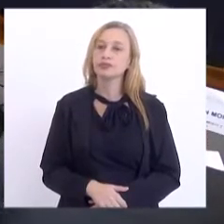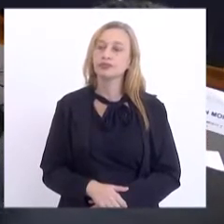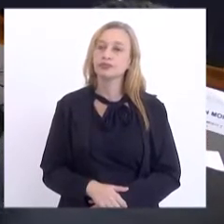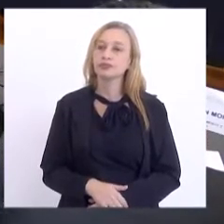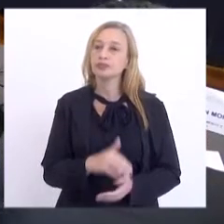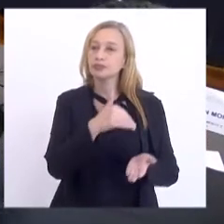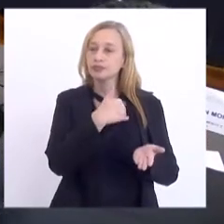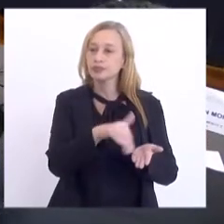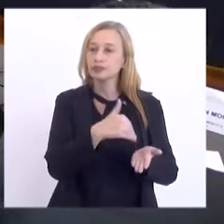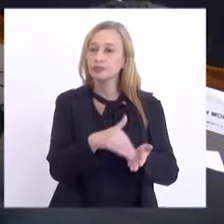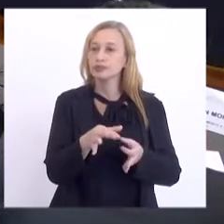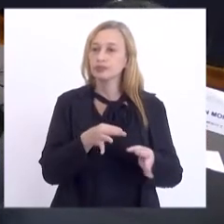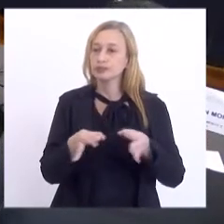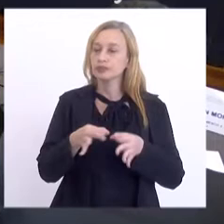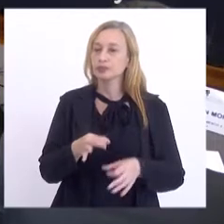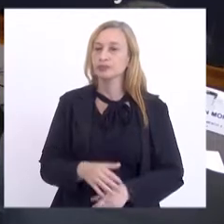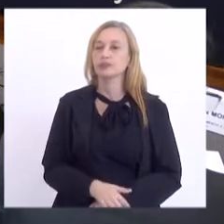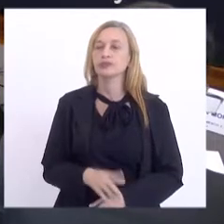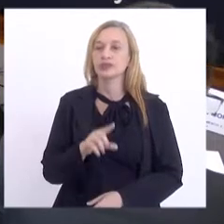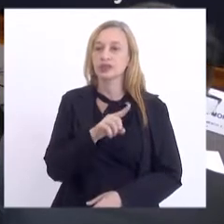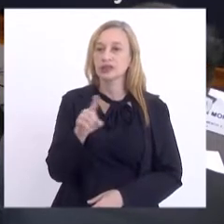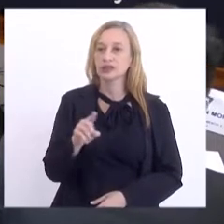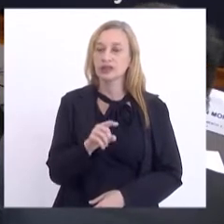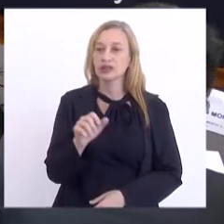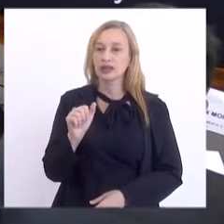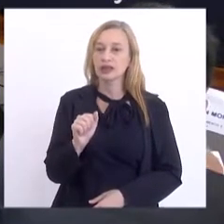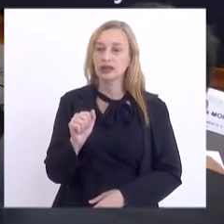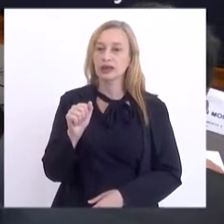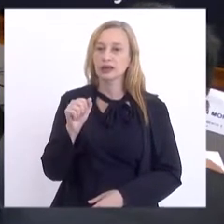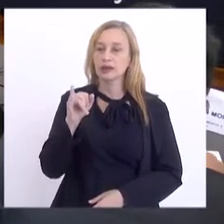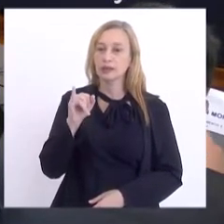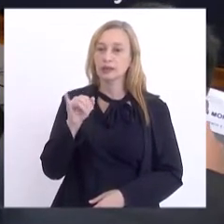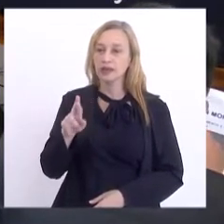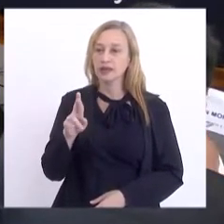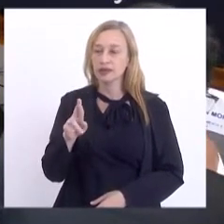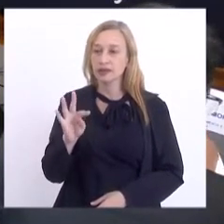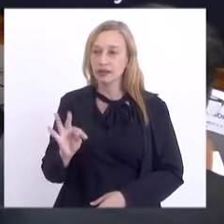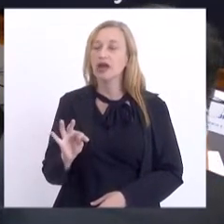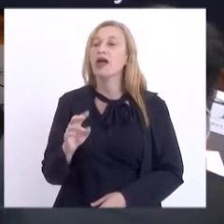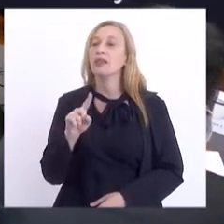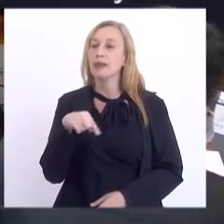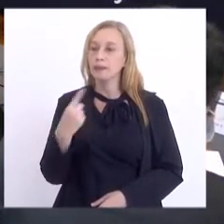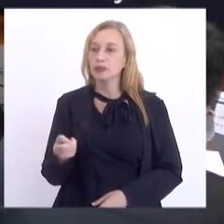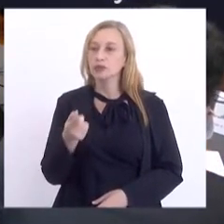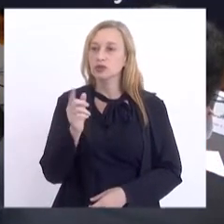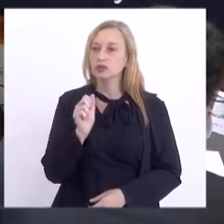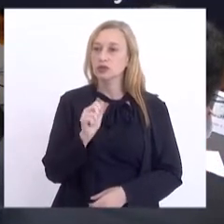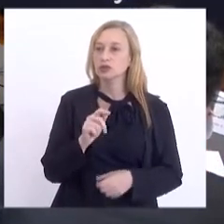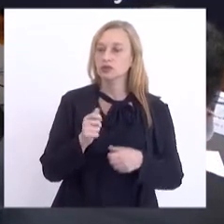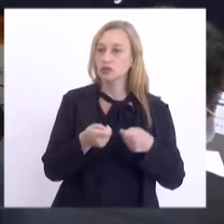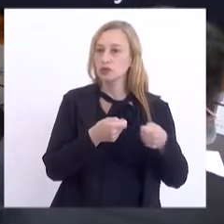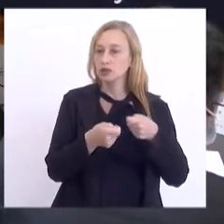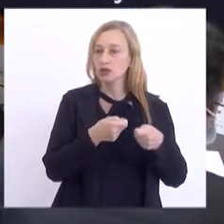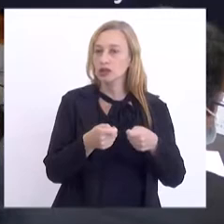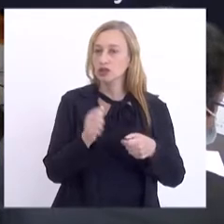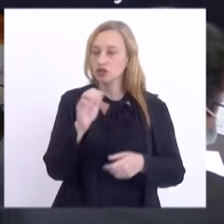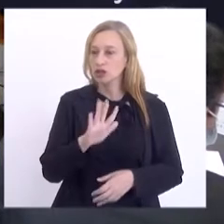nosso secretário de planejamento Doutor Zamitti depois a Controladoria a